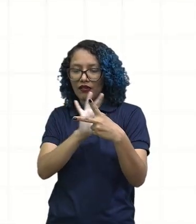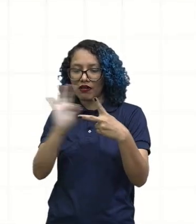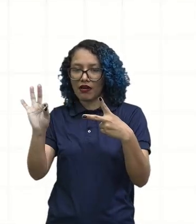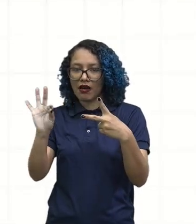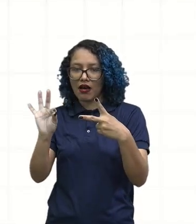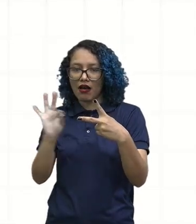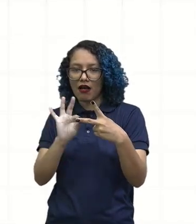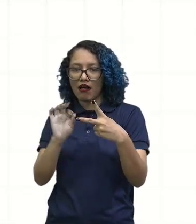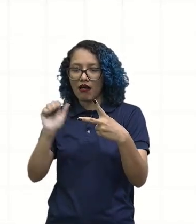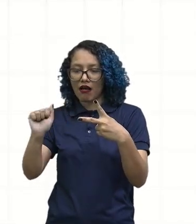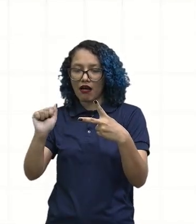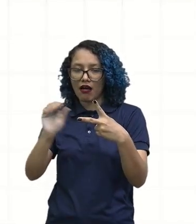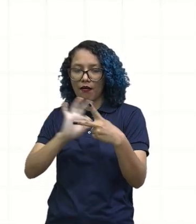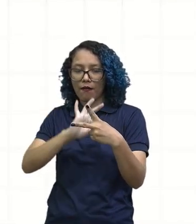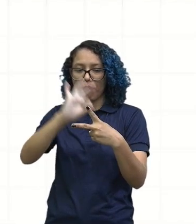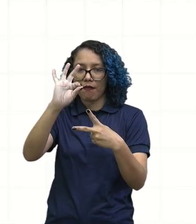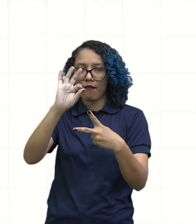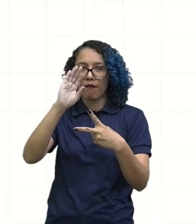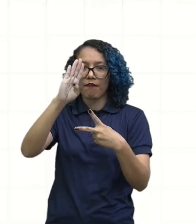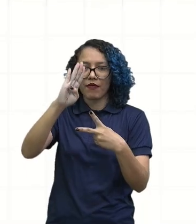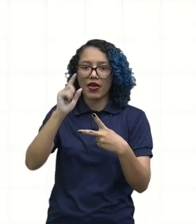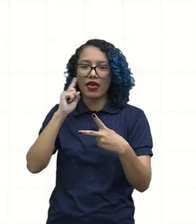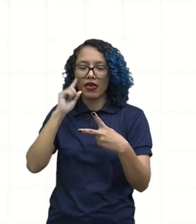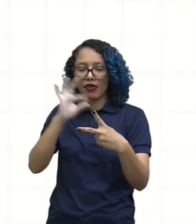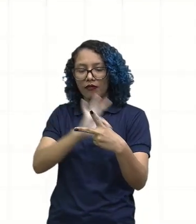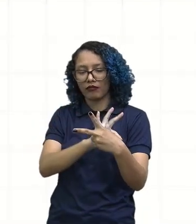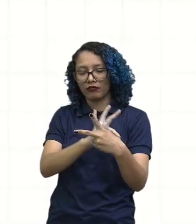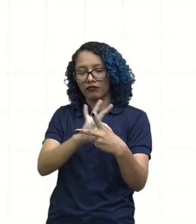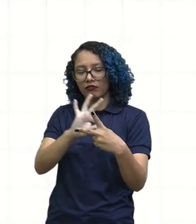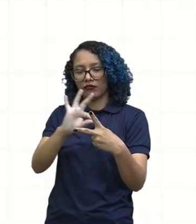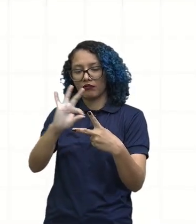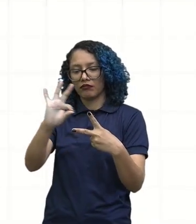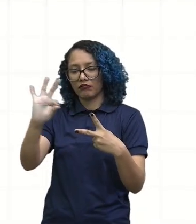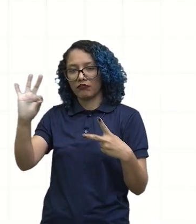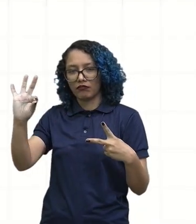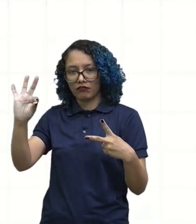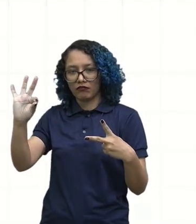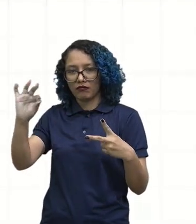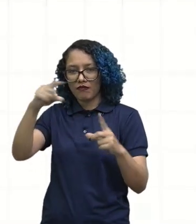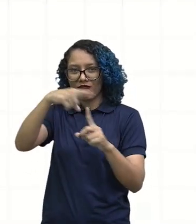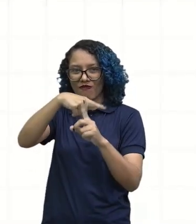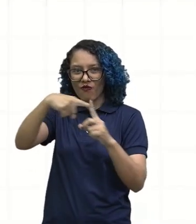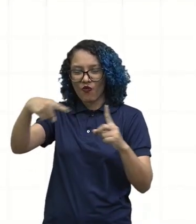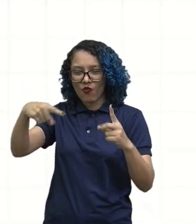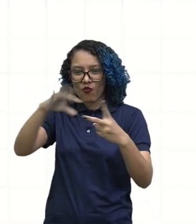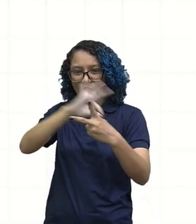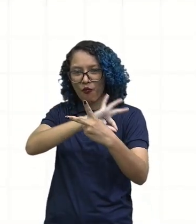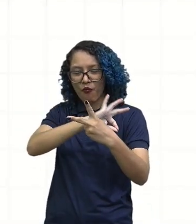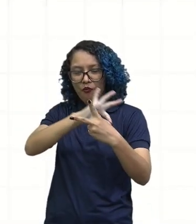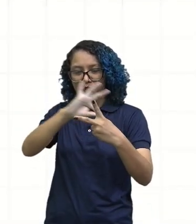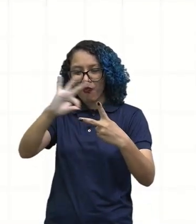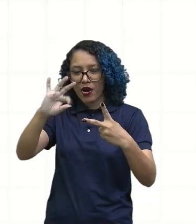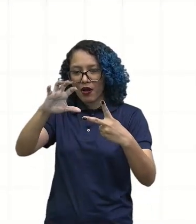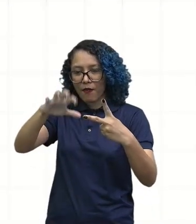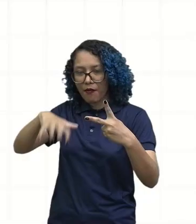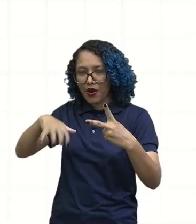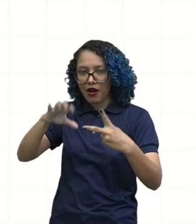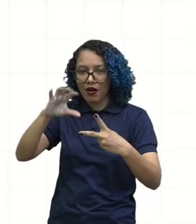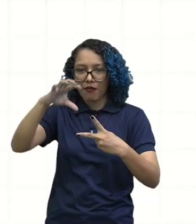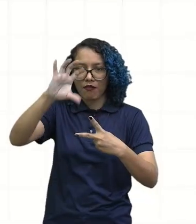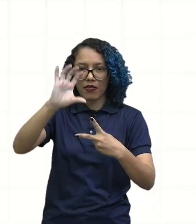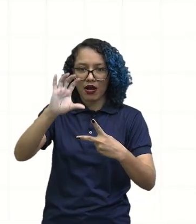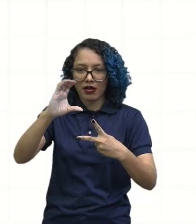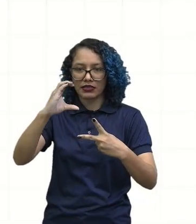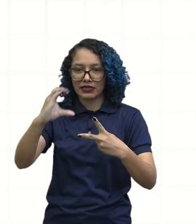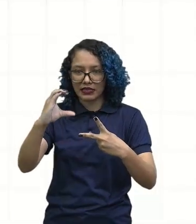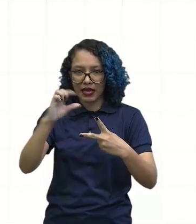certo? Estamos falando dessa abertura. E a bissetriz é o segmento OC, ó. Está dividindo esse ângulo em dois ângulos